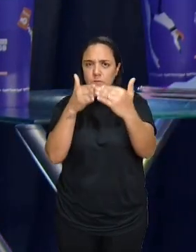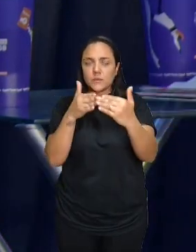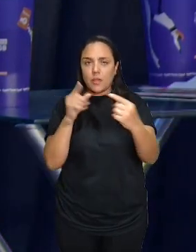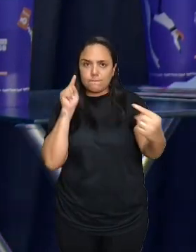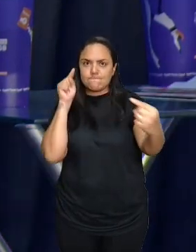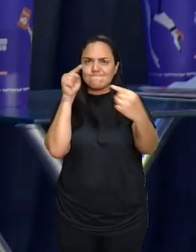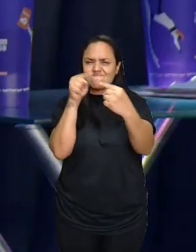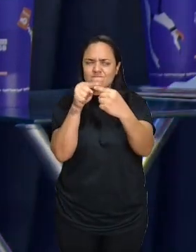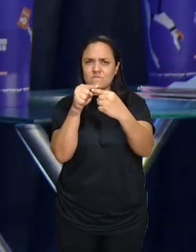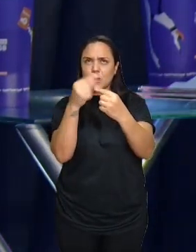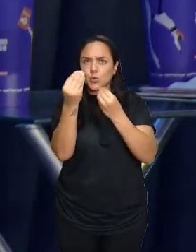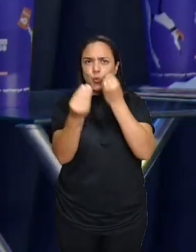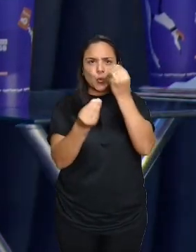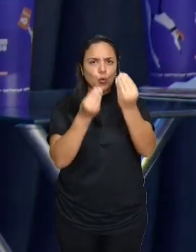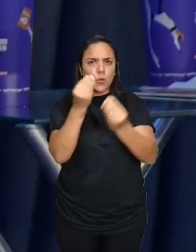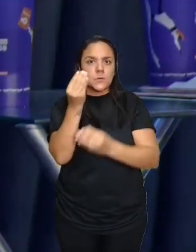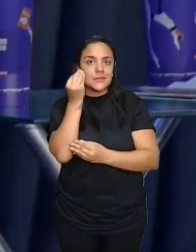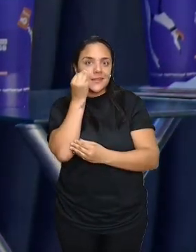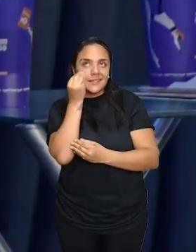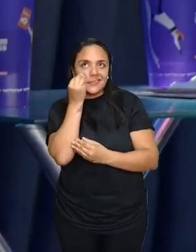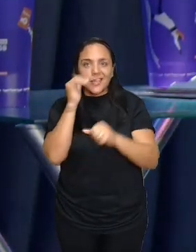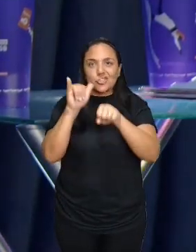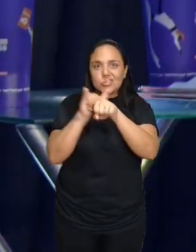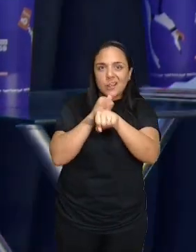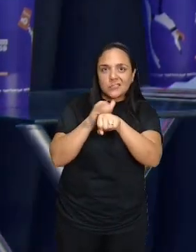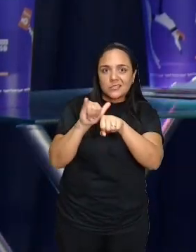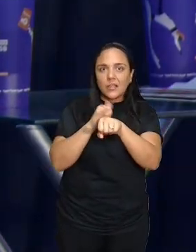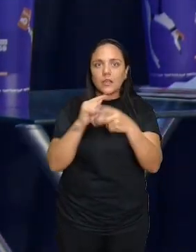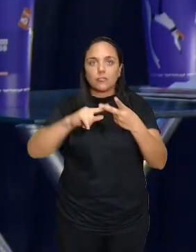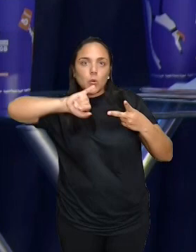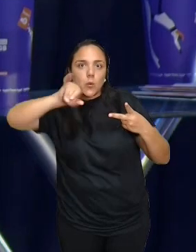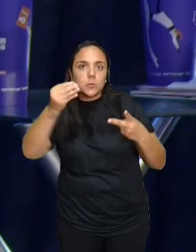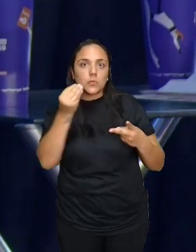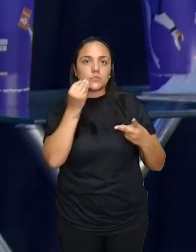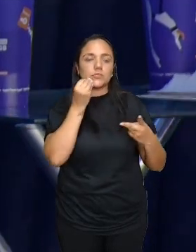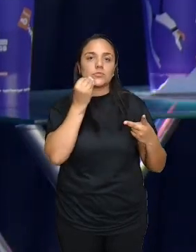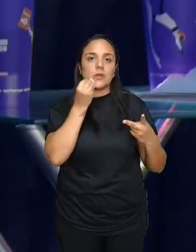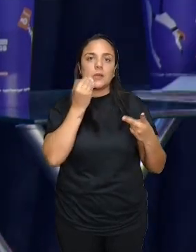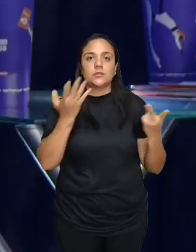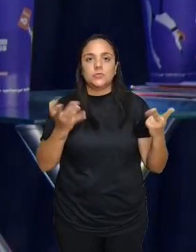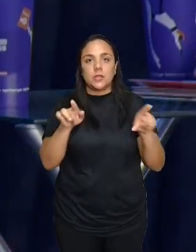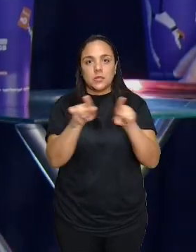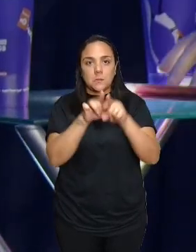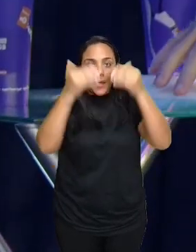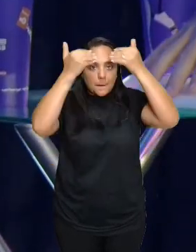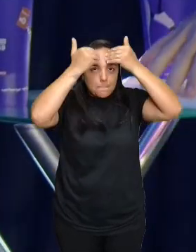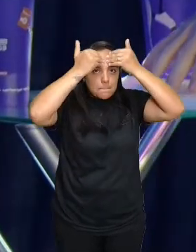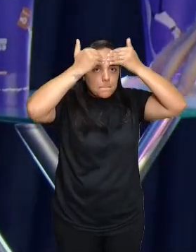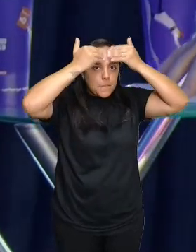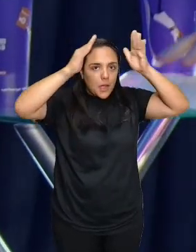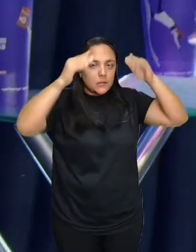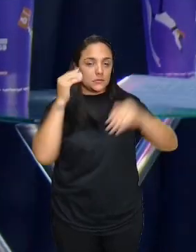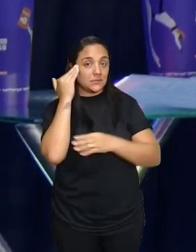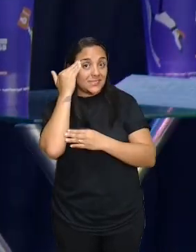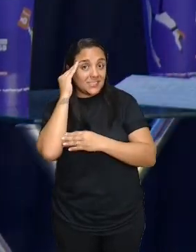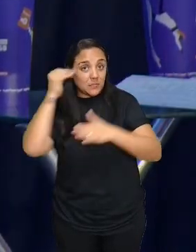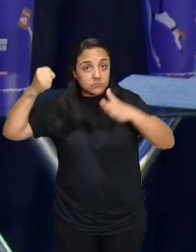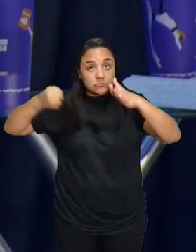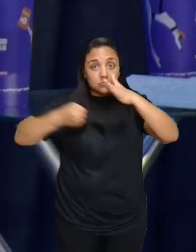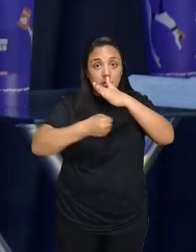A busca de alternativas, de oportunidades, e também de abrir a mente e entender que todos